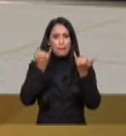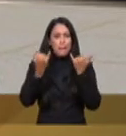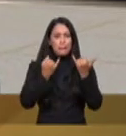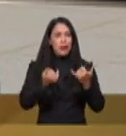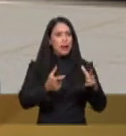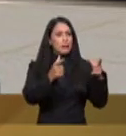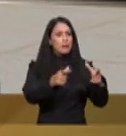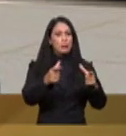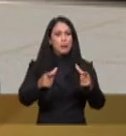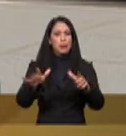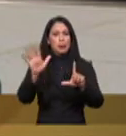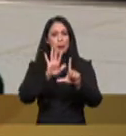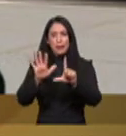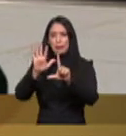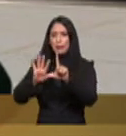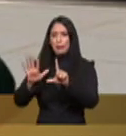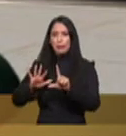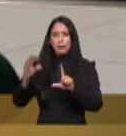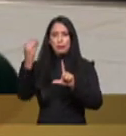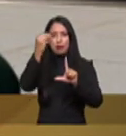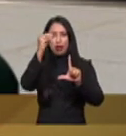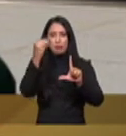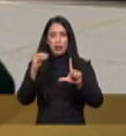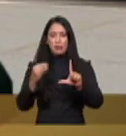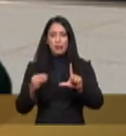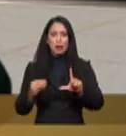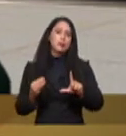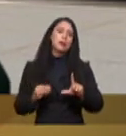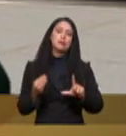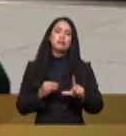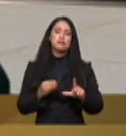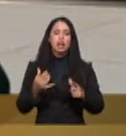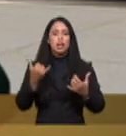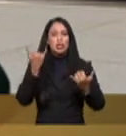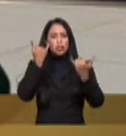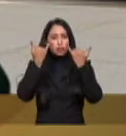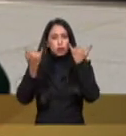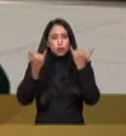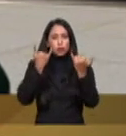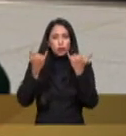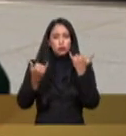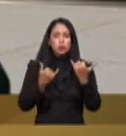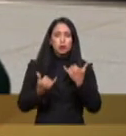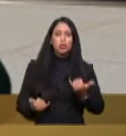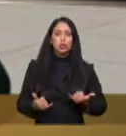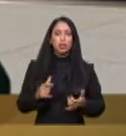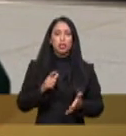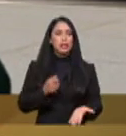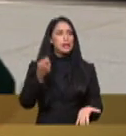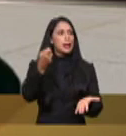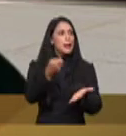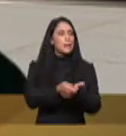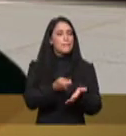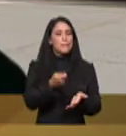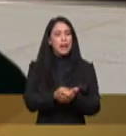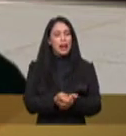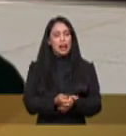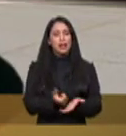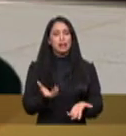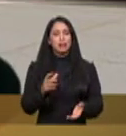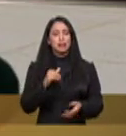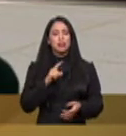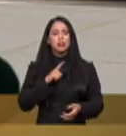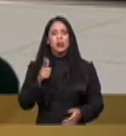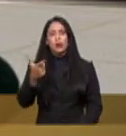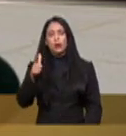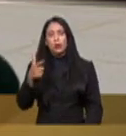diversos lugares de plataforma digital, seja no feed de notícias, na forma de publicação sugerida ou patrocinada, ou em outros